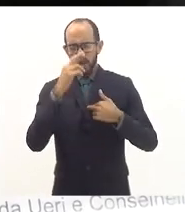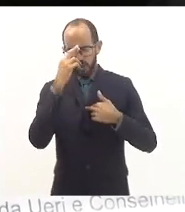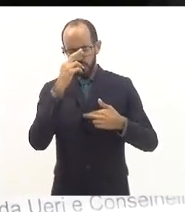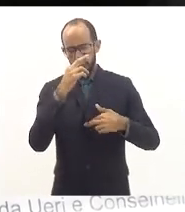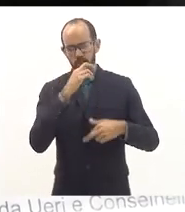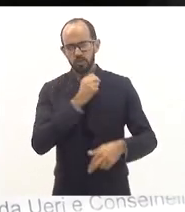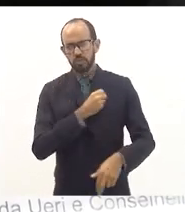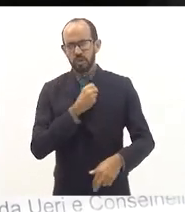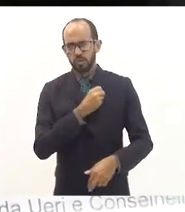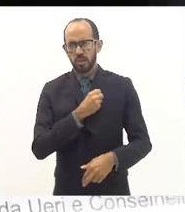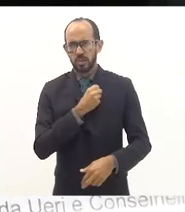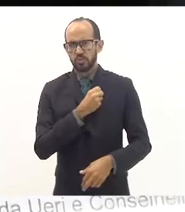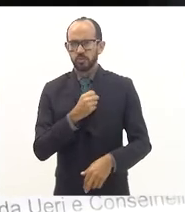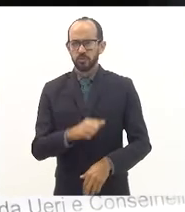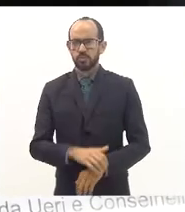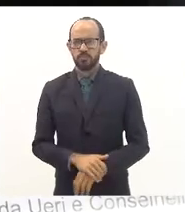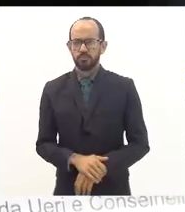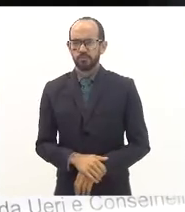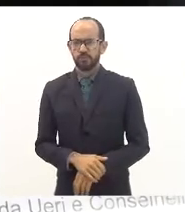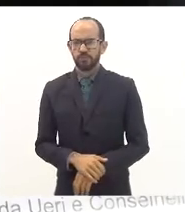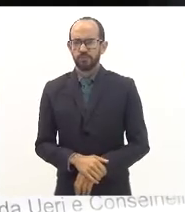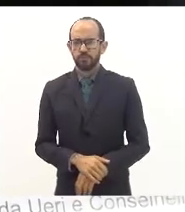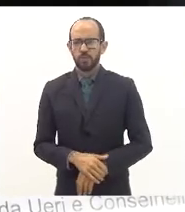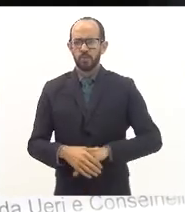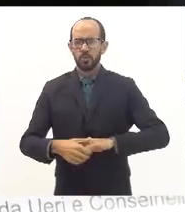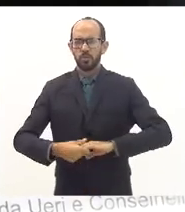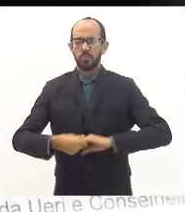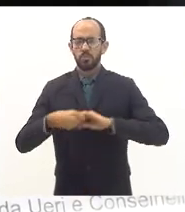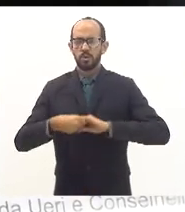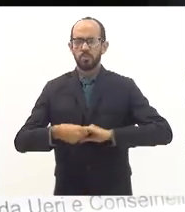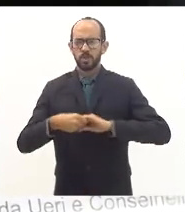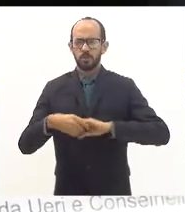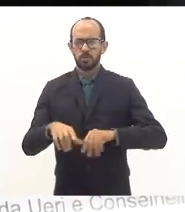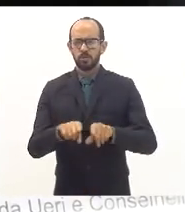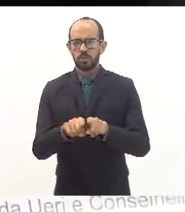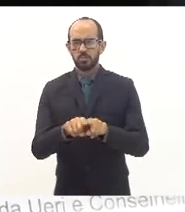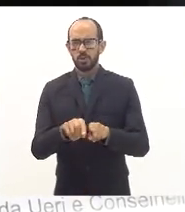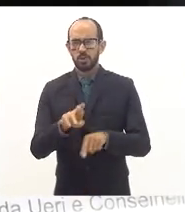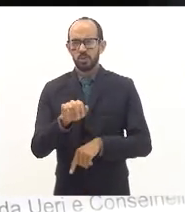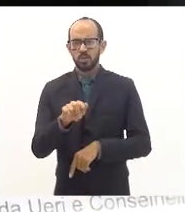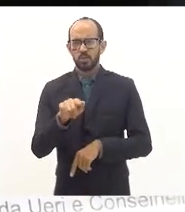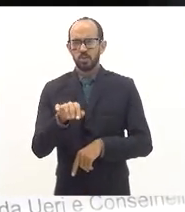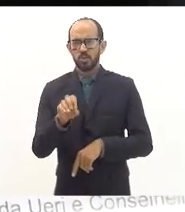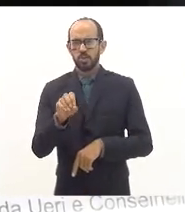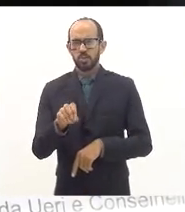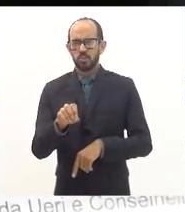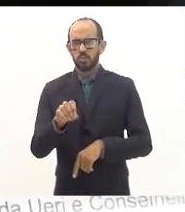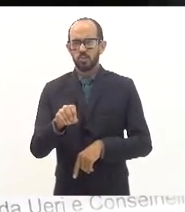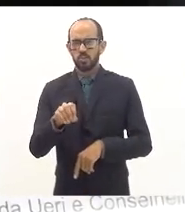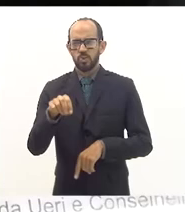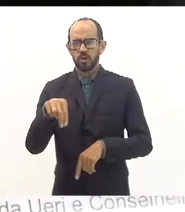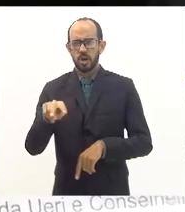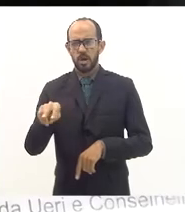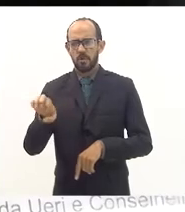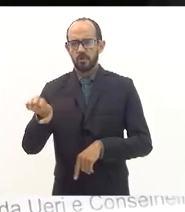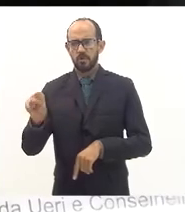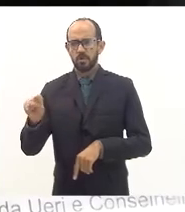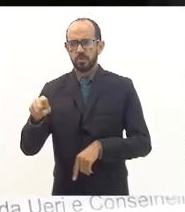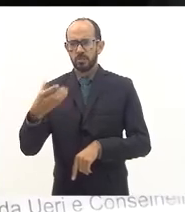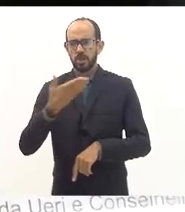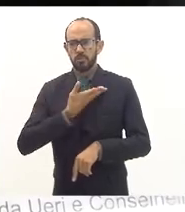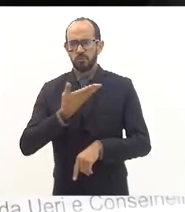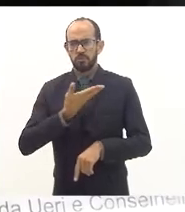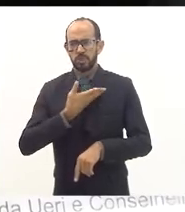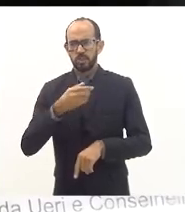saudade. Cumprimento também Rodrigo Neves, querido companheiro